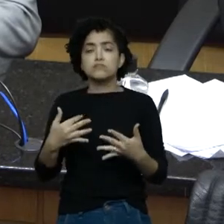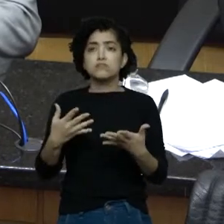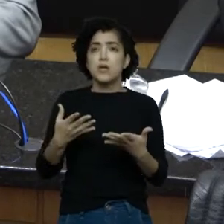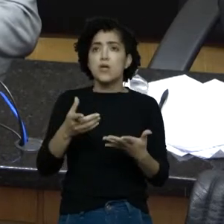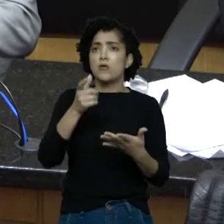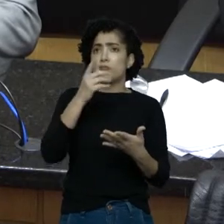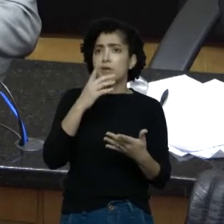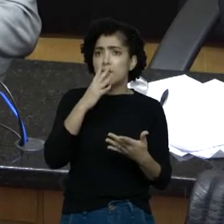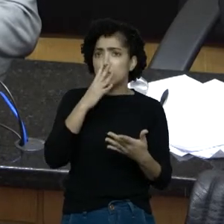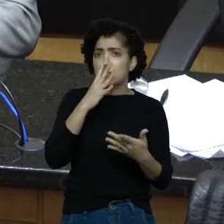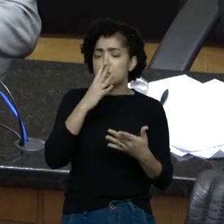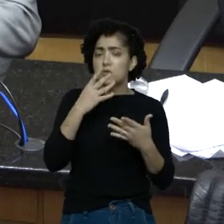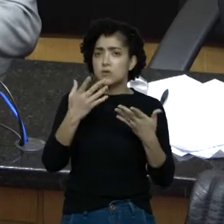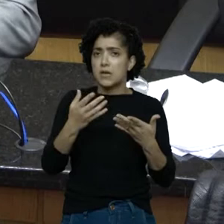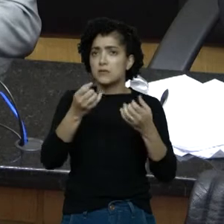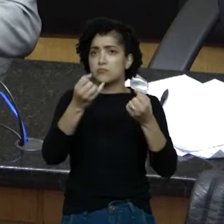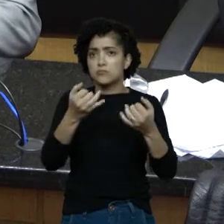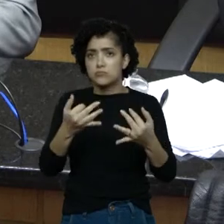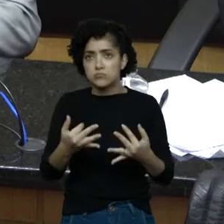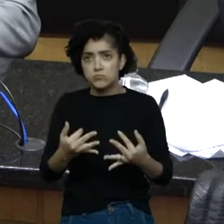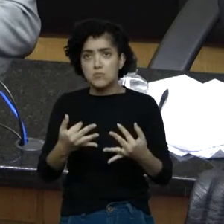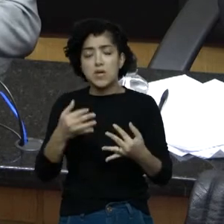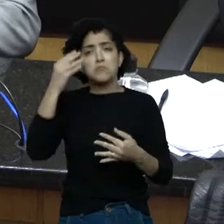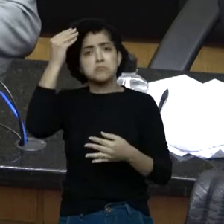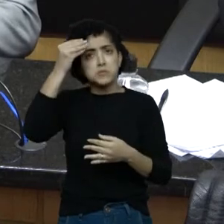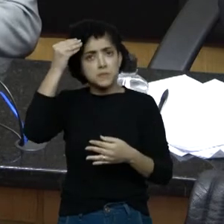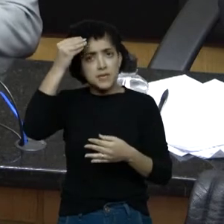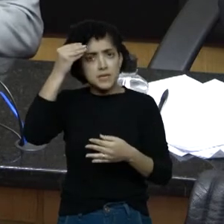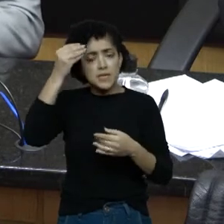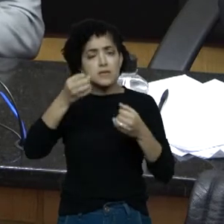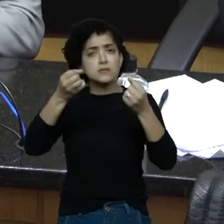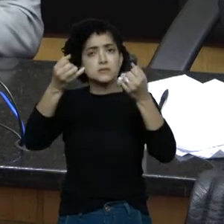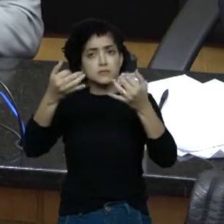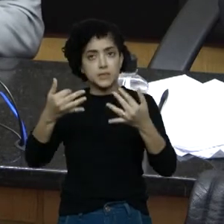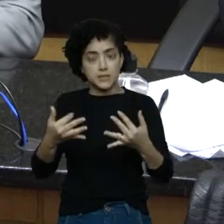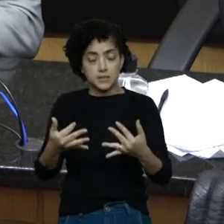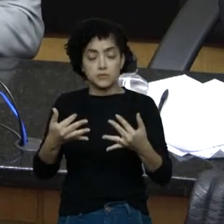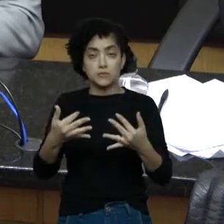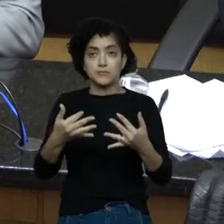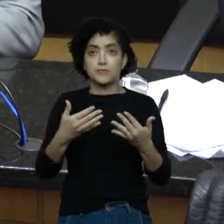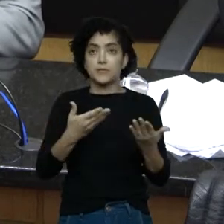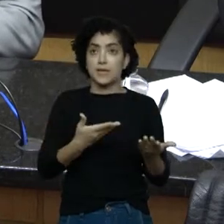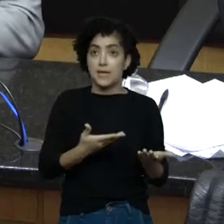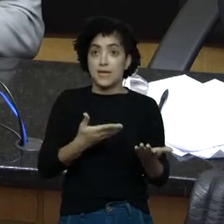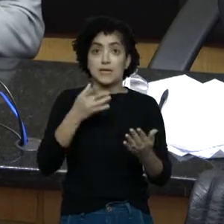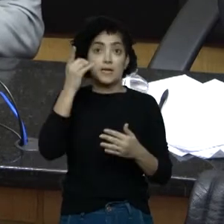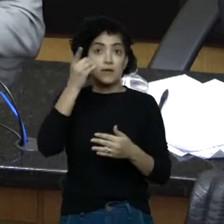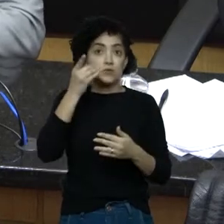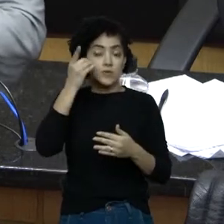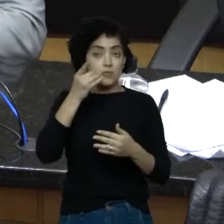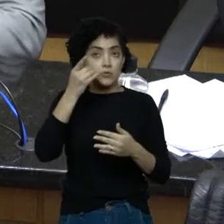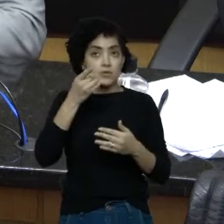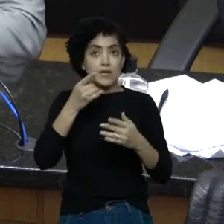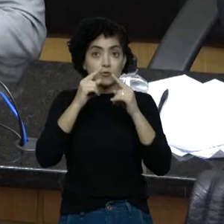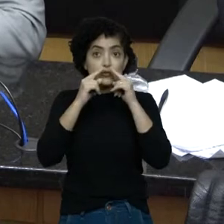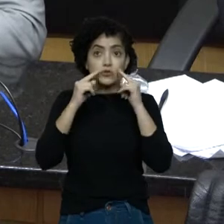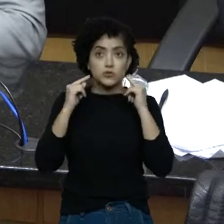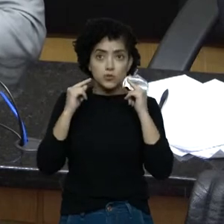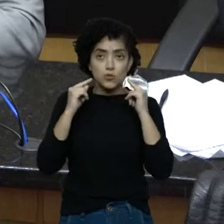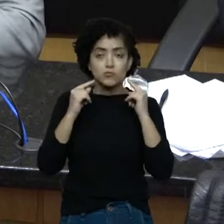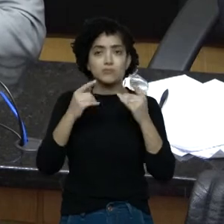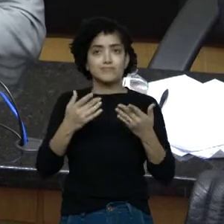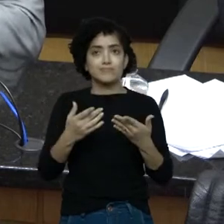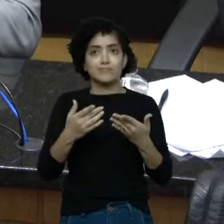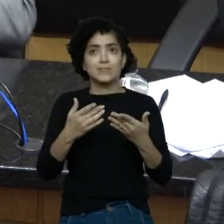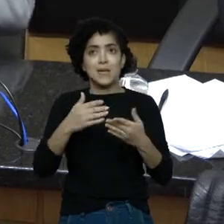impressionado com a fala que ela a voz da experiência lá falando ele é o deputado Deputado Titon que